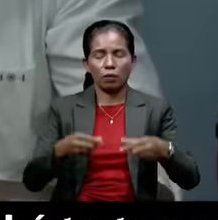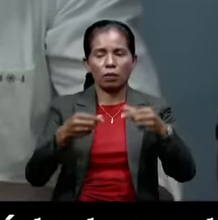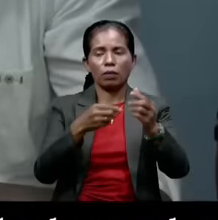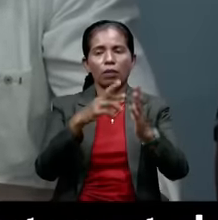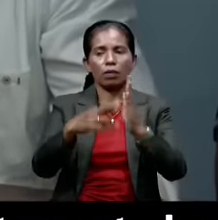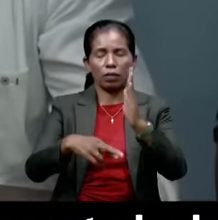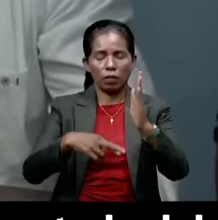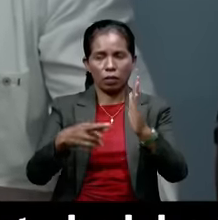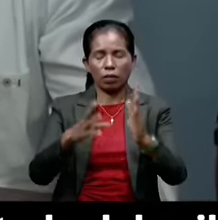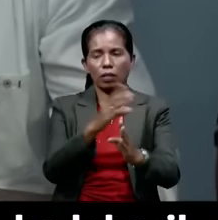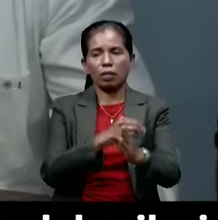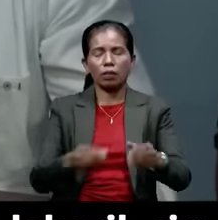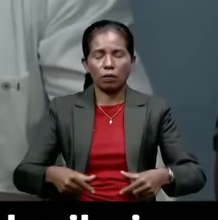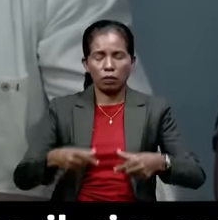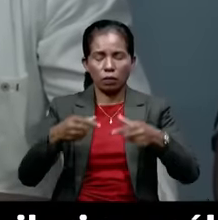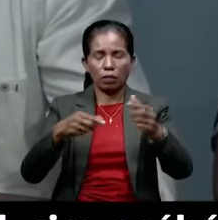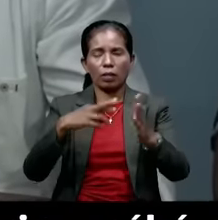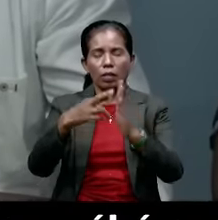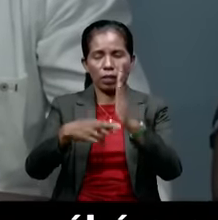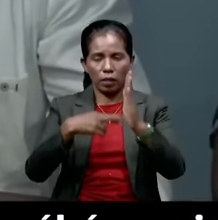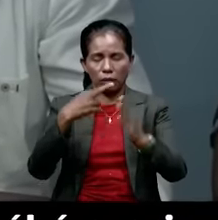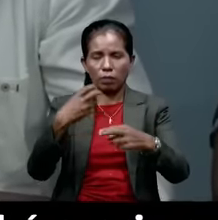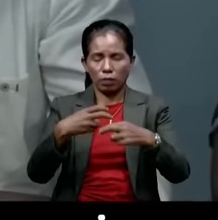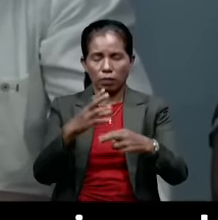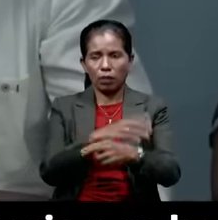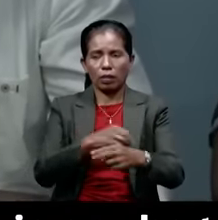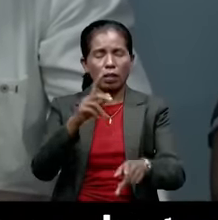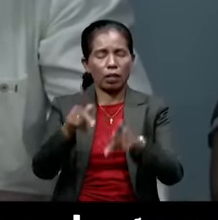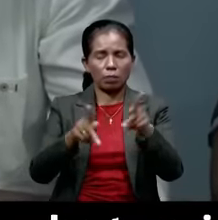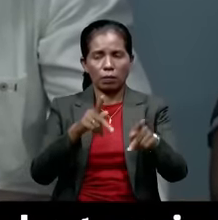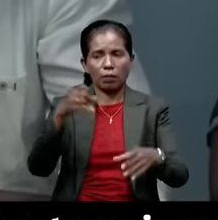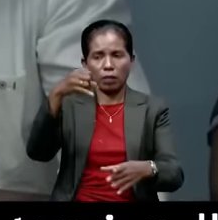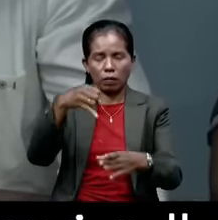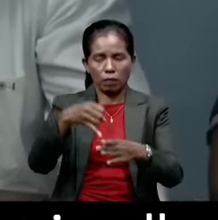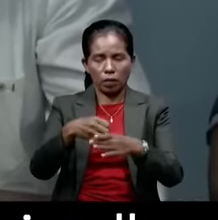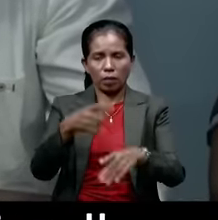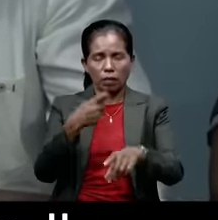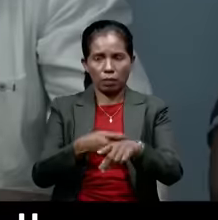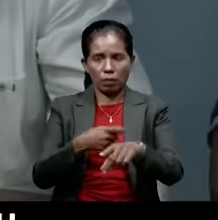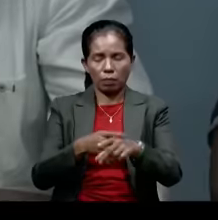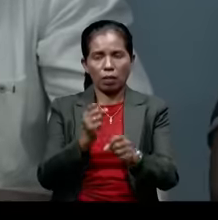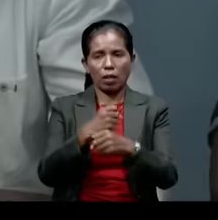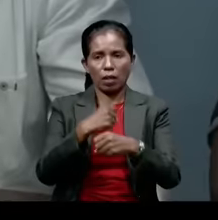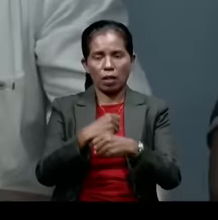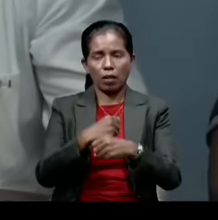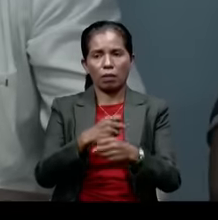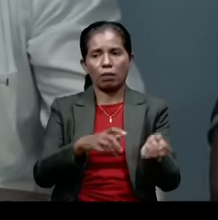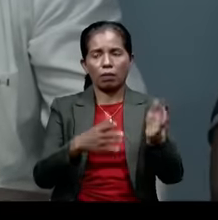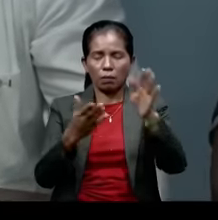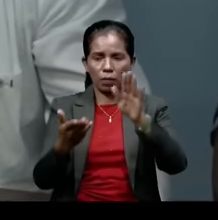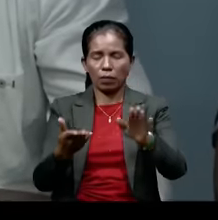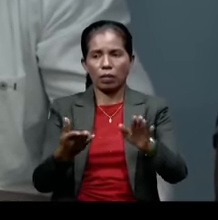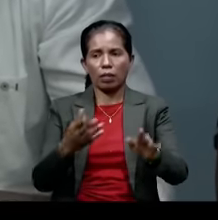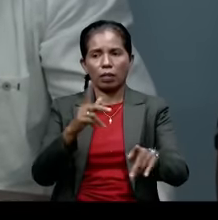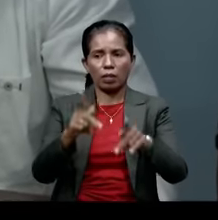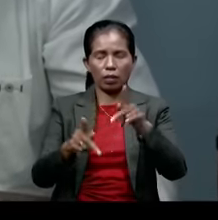é rigoroso para qualquer pessoa nebe envolve e a situação nebe que é bela mate e calacom e tenha